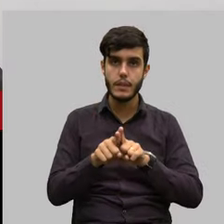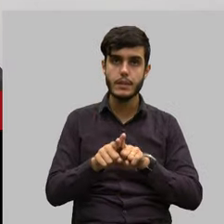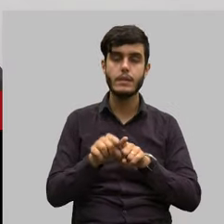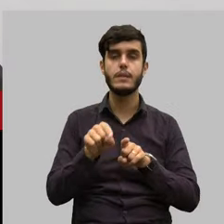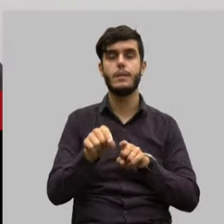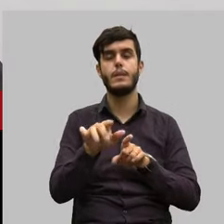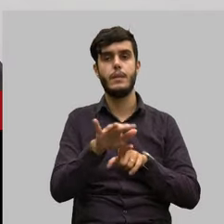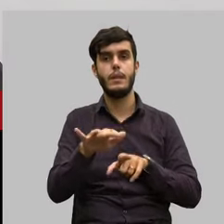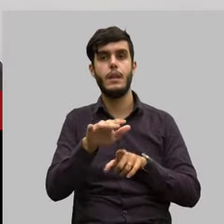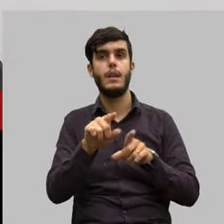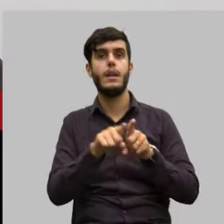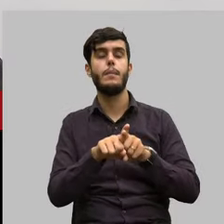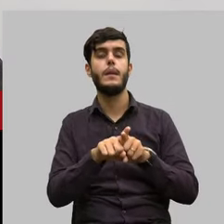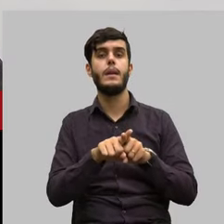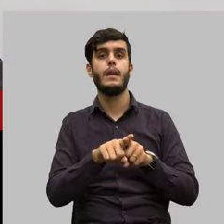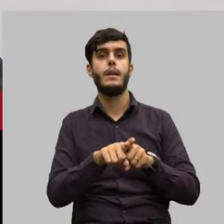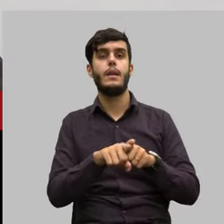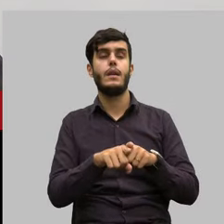questão